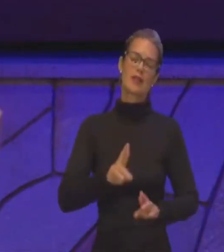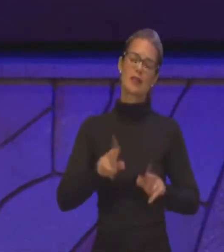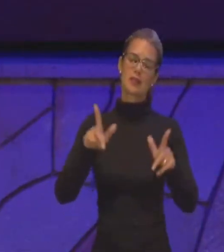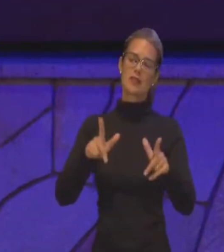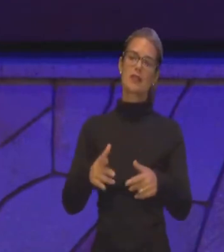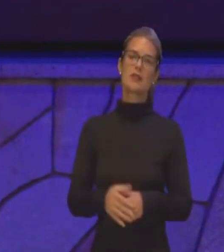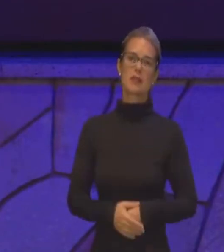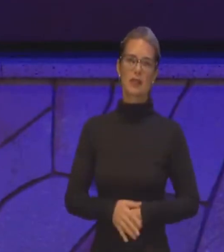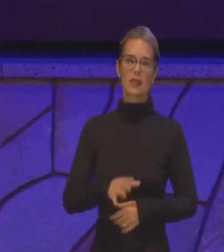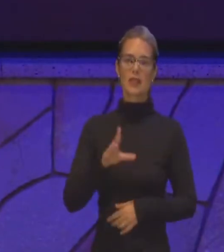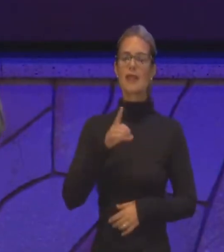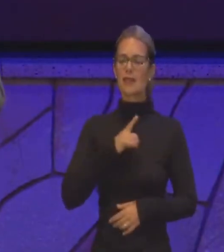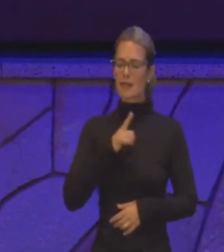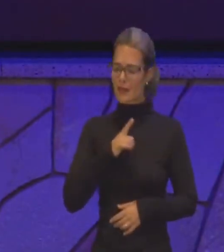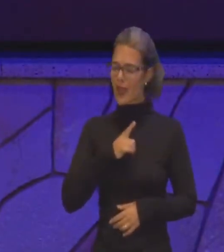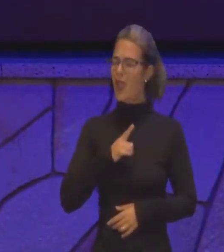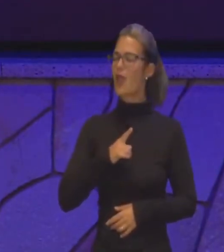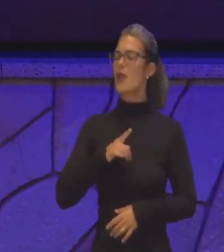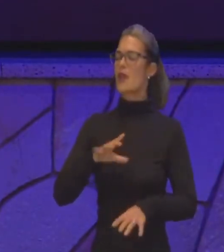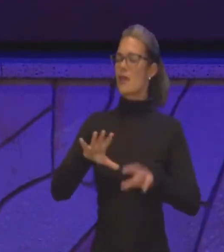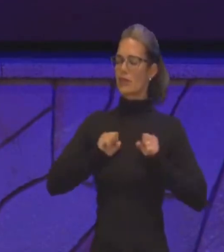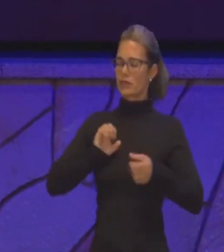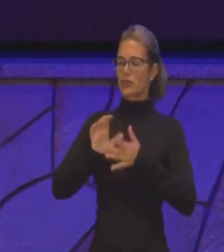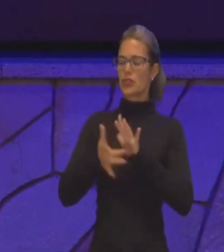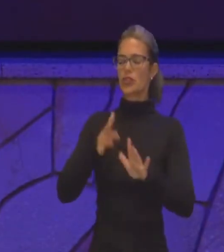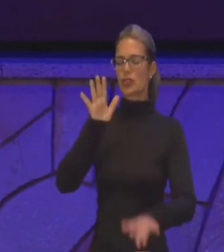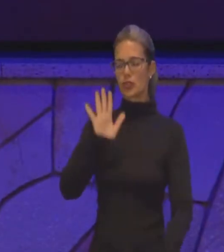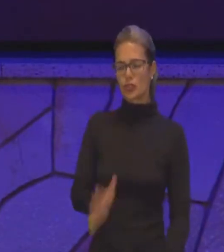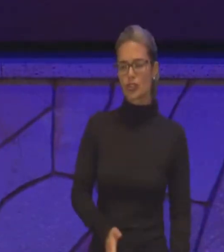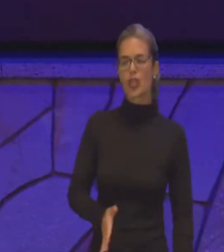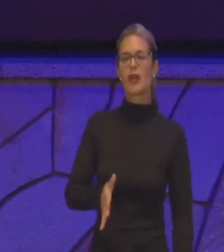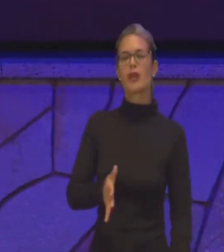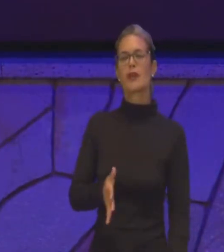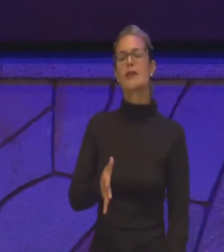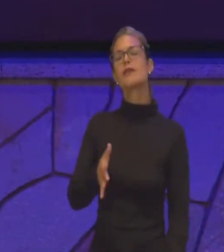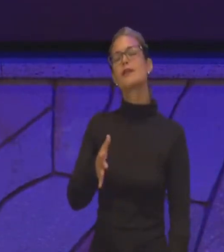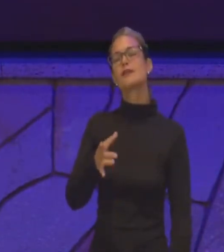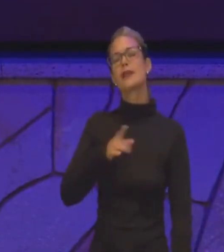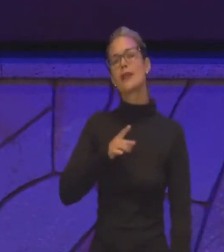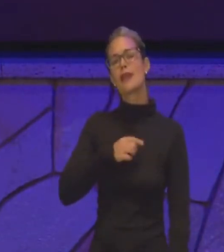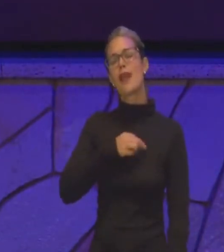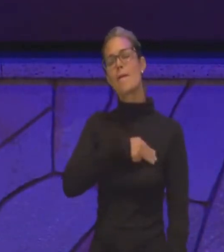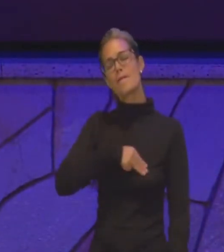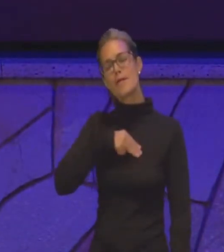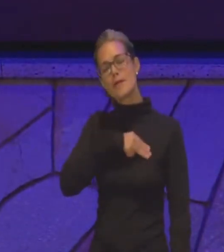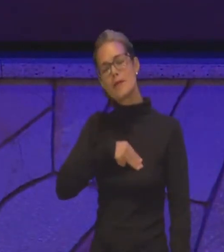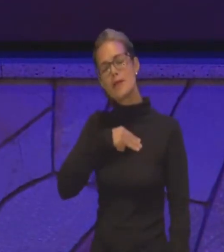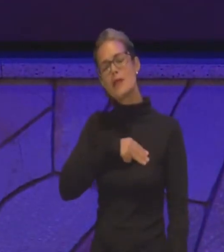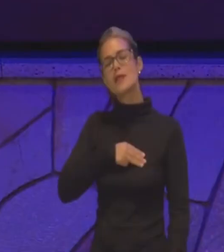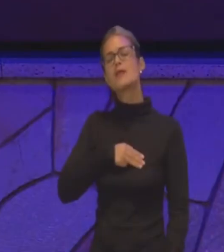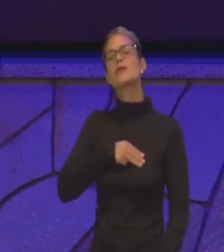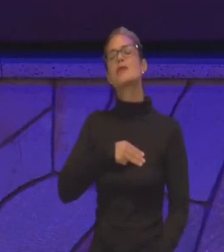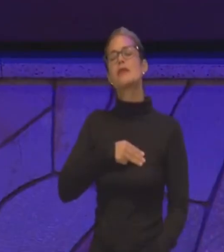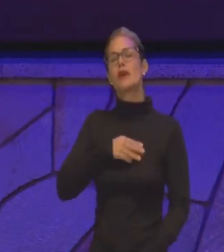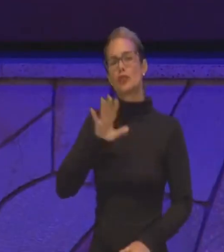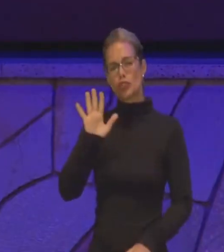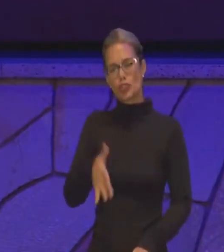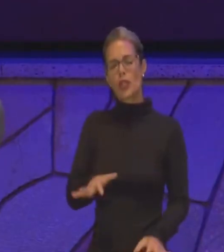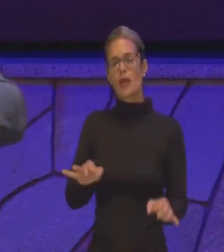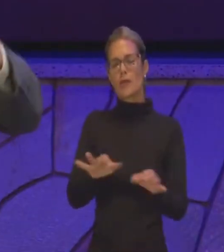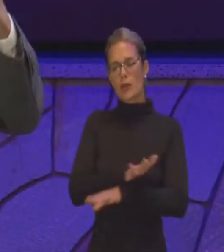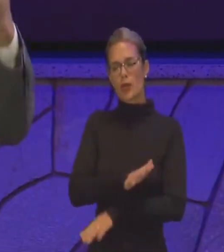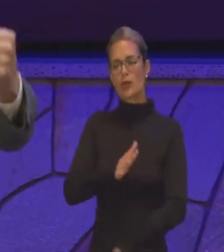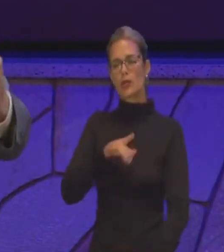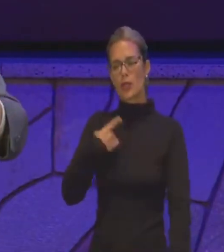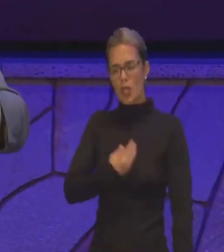nossa cruz, nós carregamos o fardo de Cristo Jesus sobre nós, a missão imbuída a nós, enquanto nós